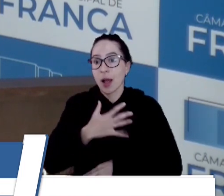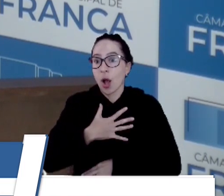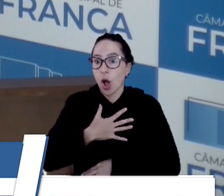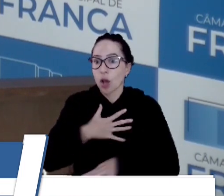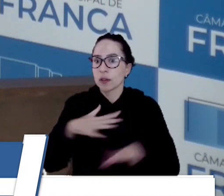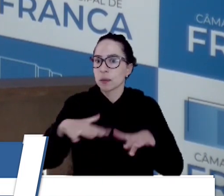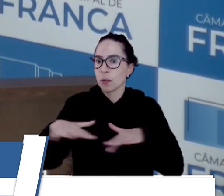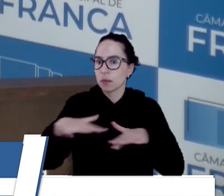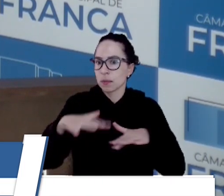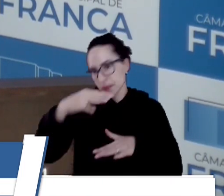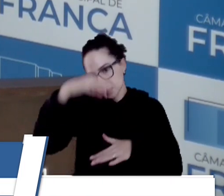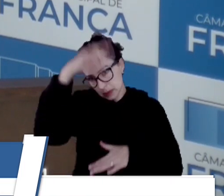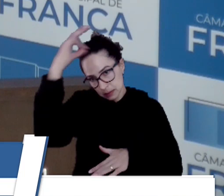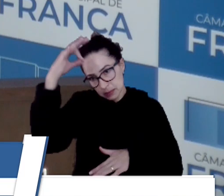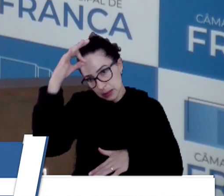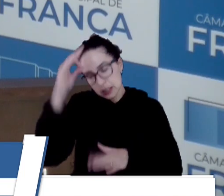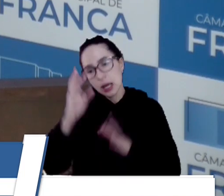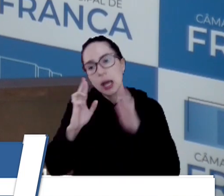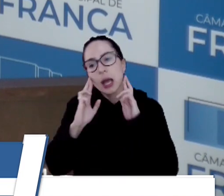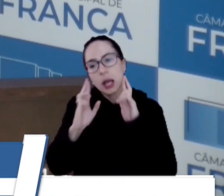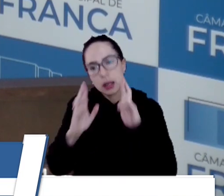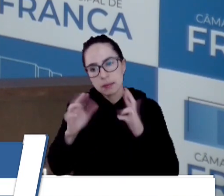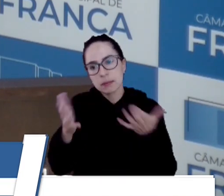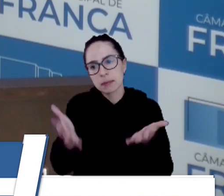é respeitado nesse tempo.